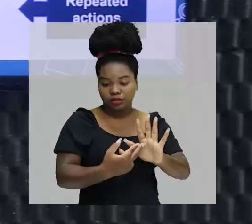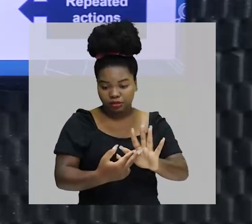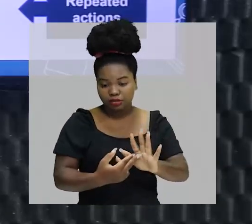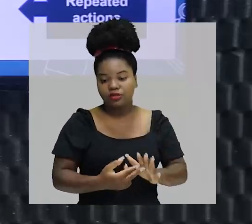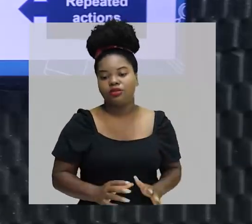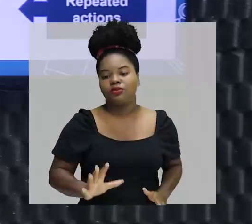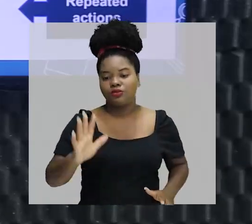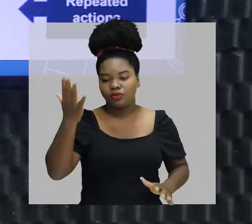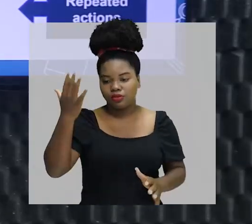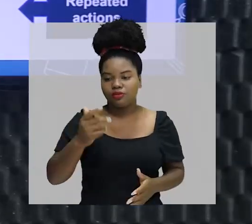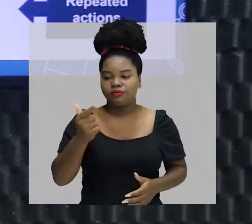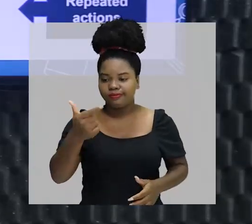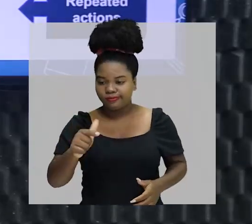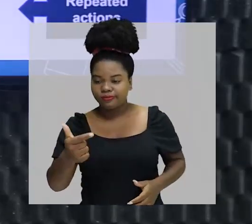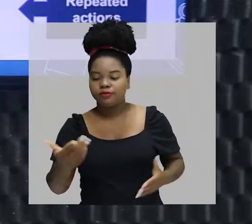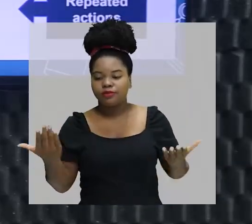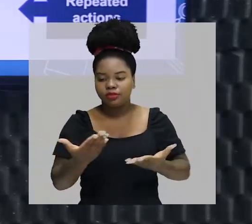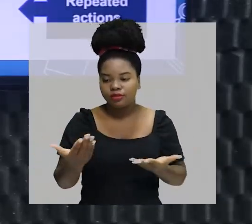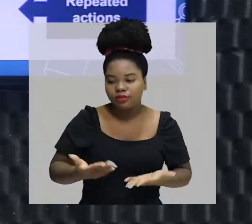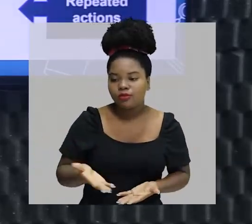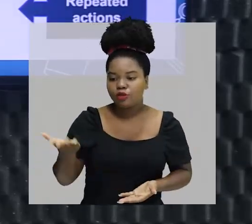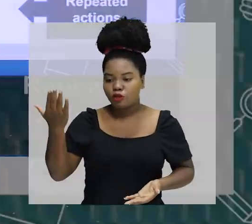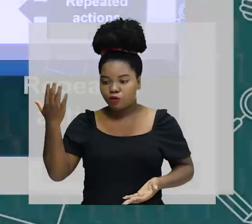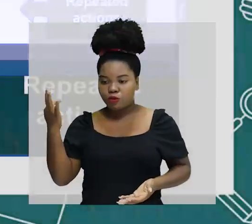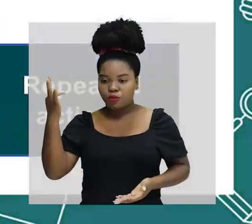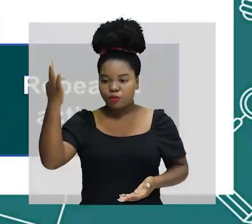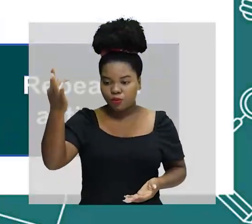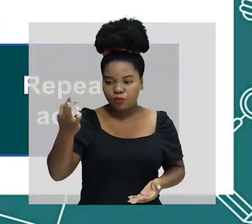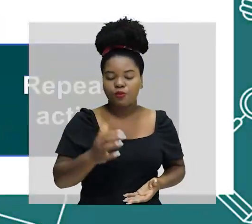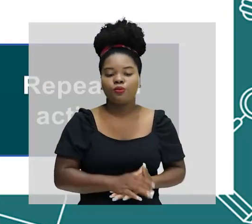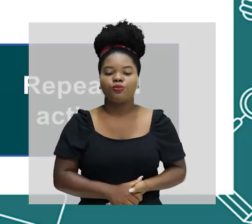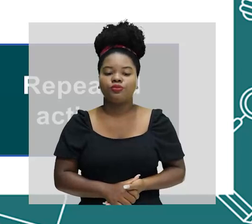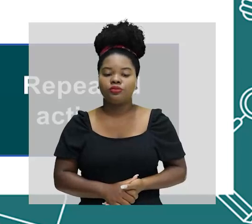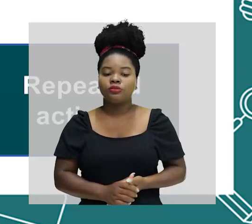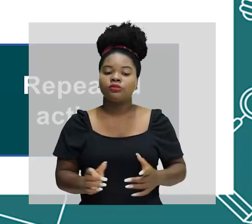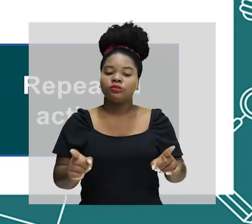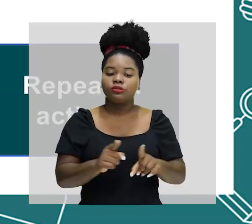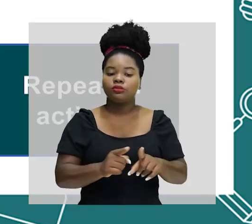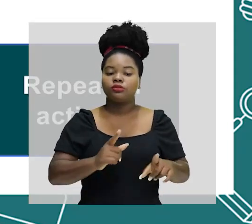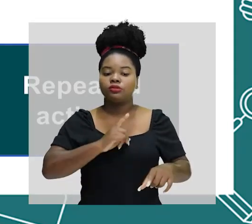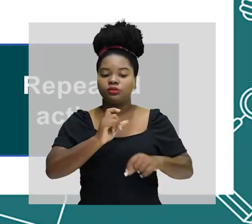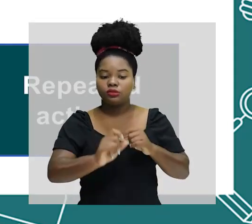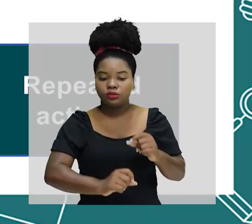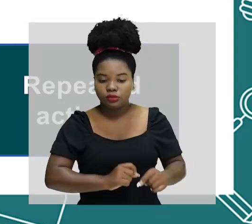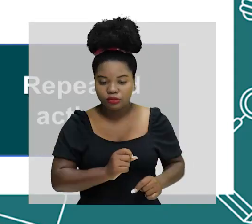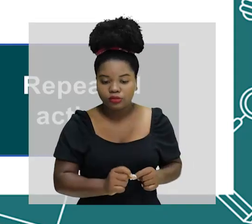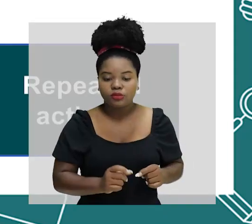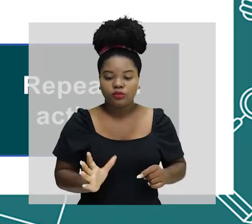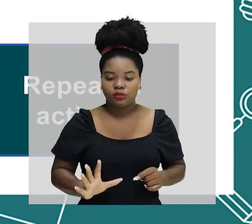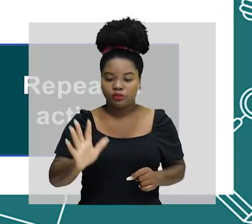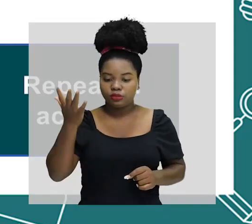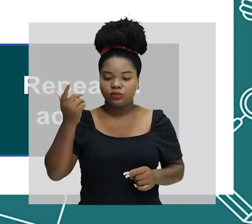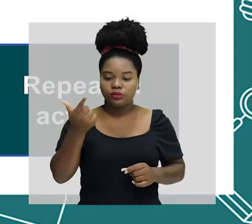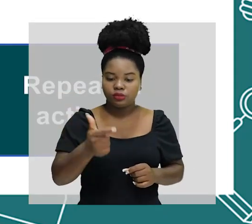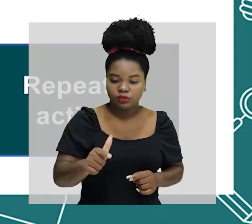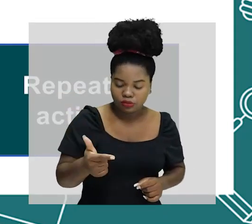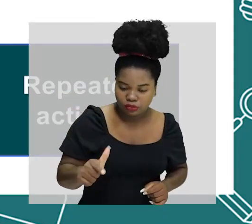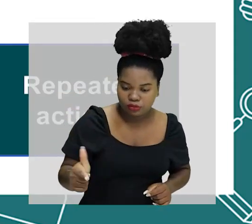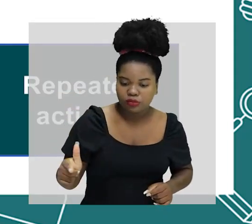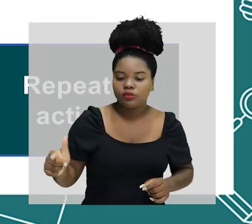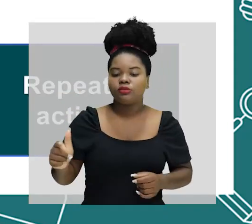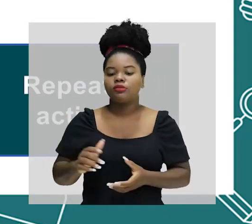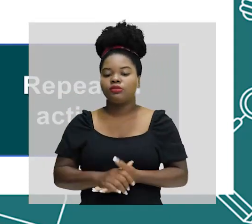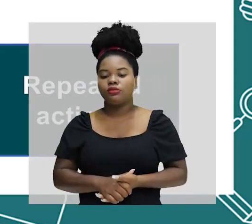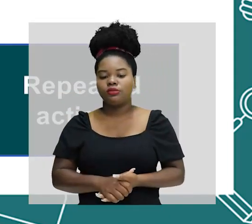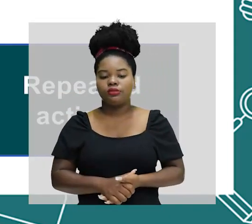andamento no presente, no passado e no futuro. Além dessa representação de ação em progresso ou ação com